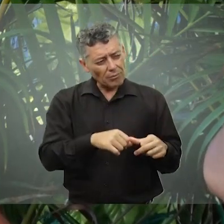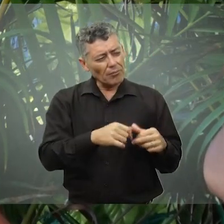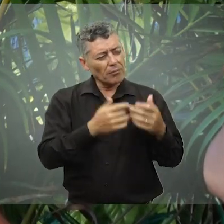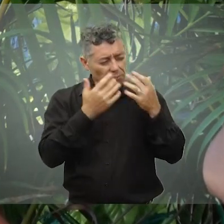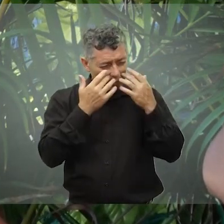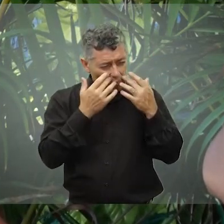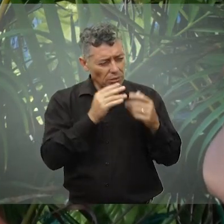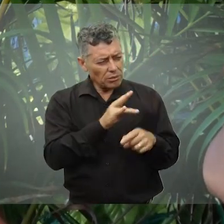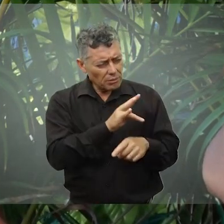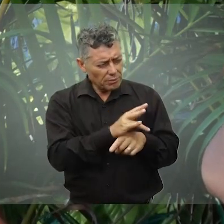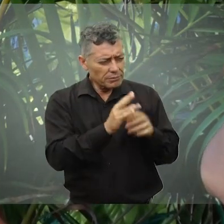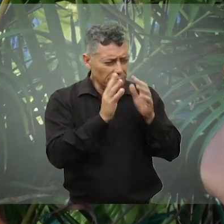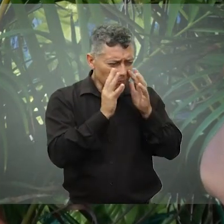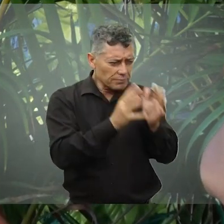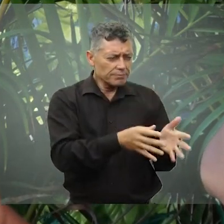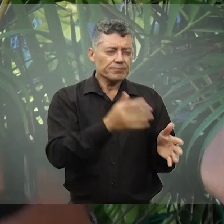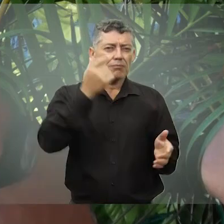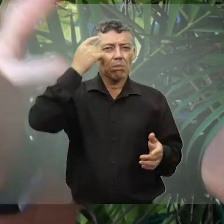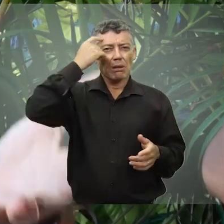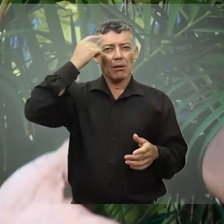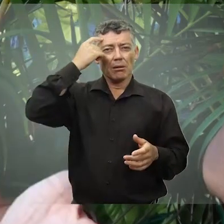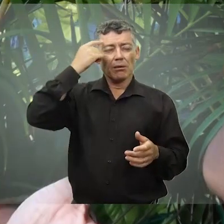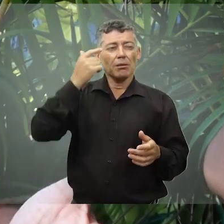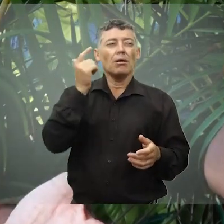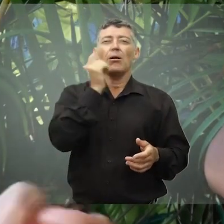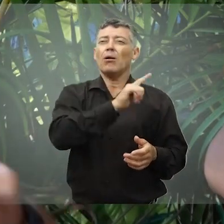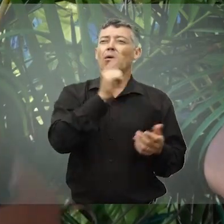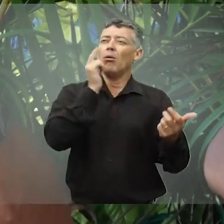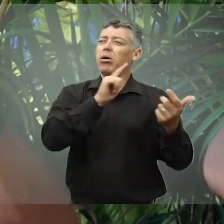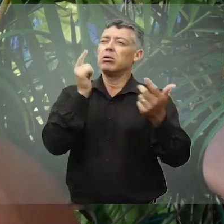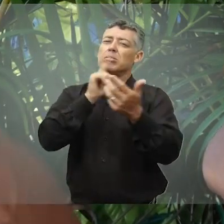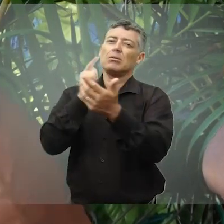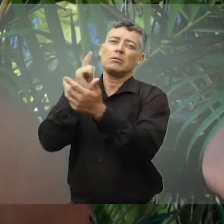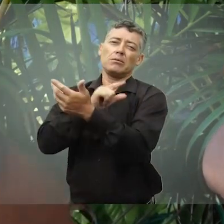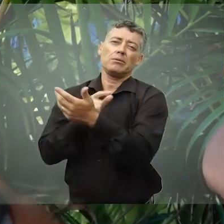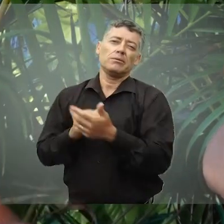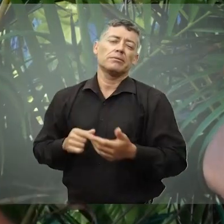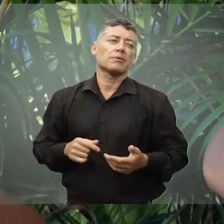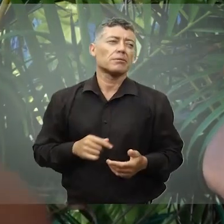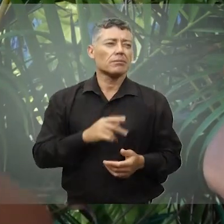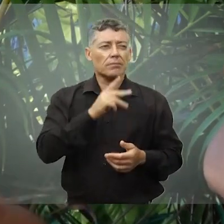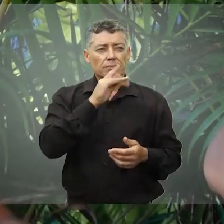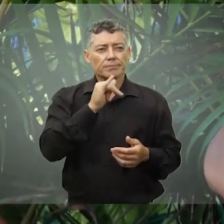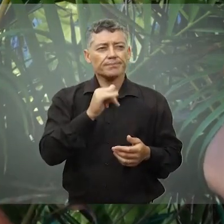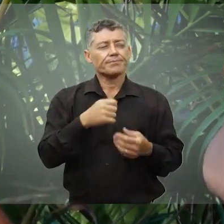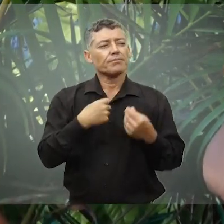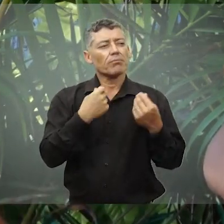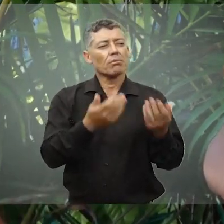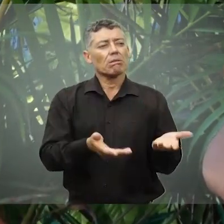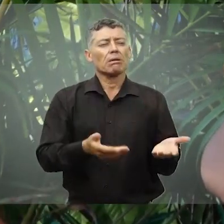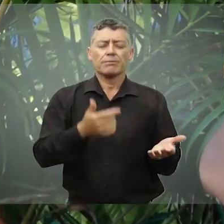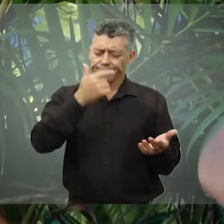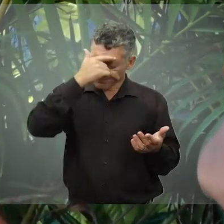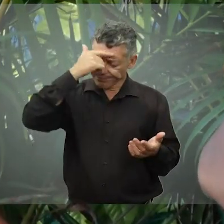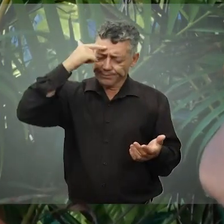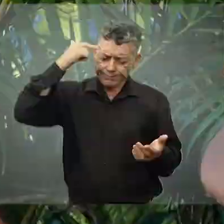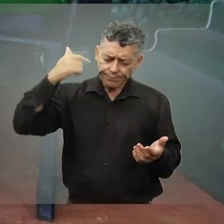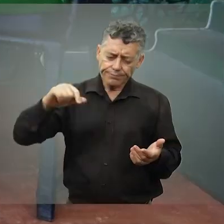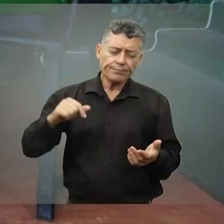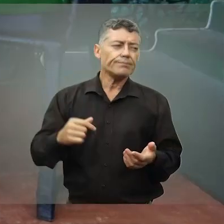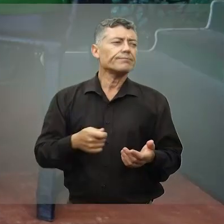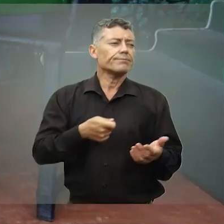assistir, mas a gente tem que ter a consciência de que muitos ganharam, muitos o pai deu e muitos suaram para estar